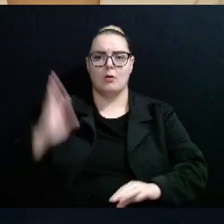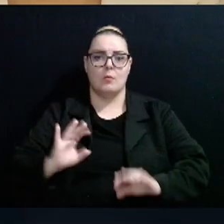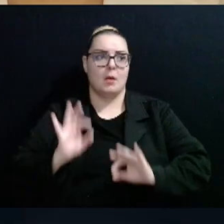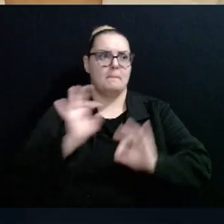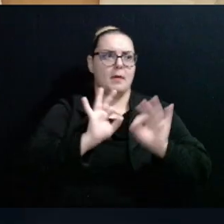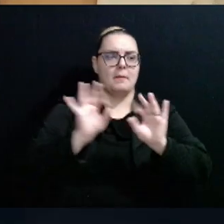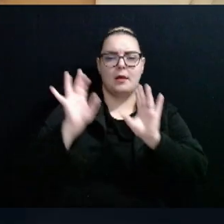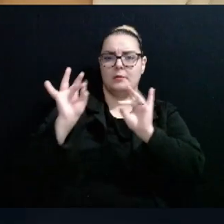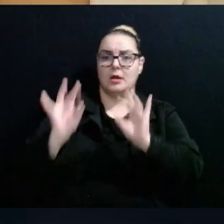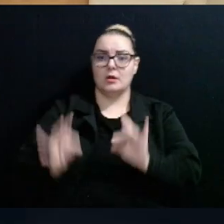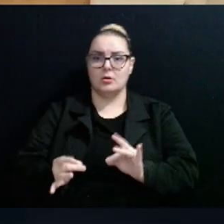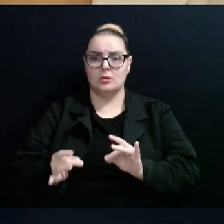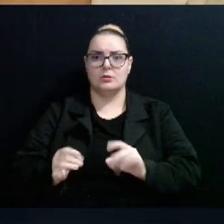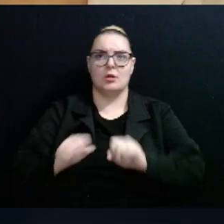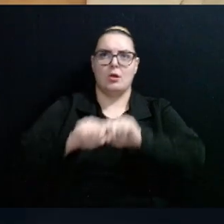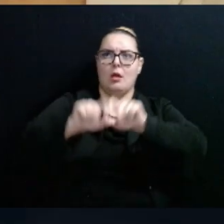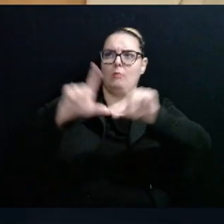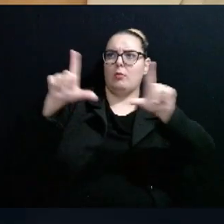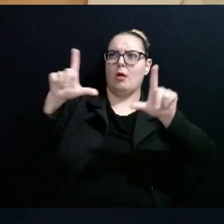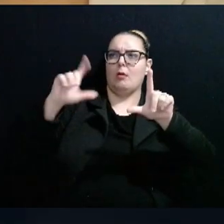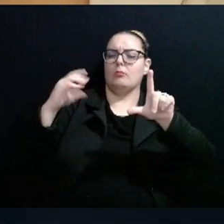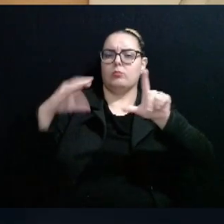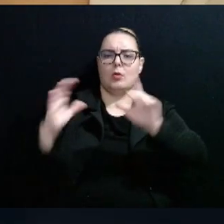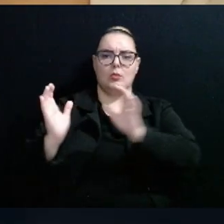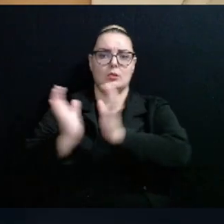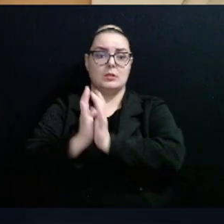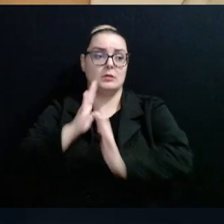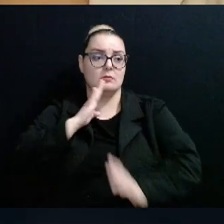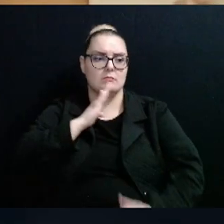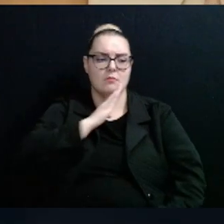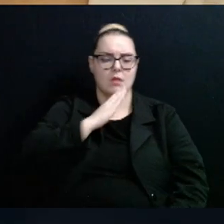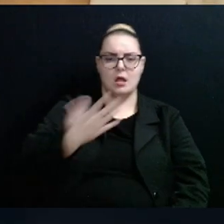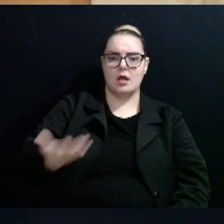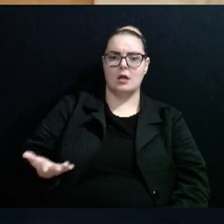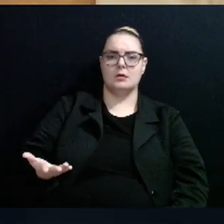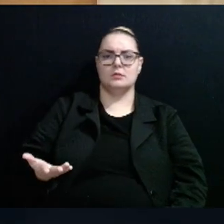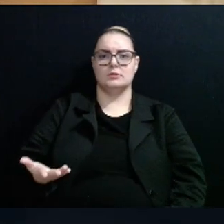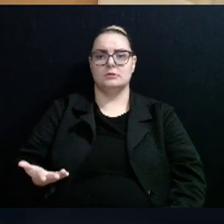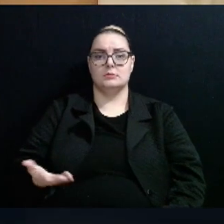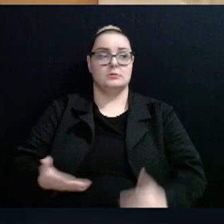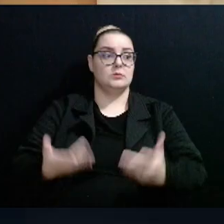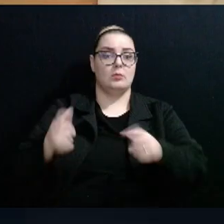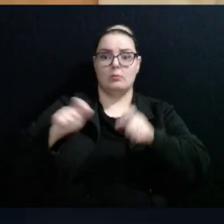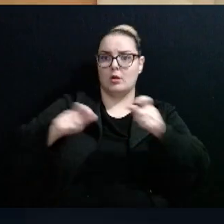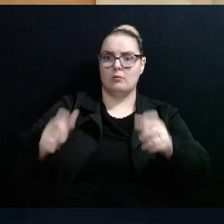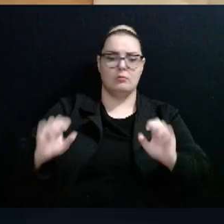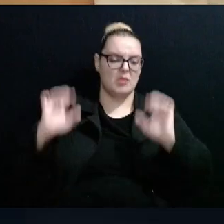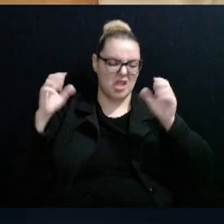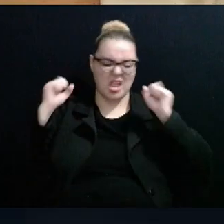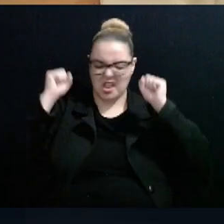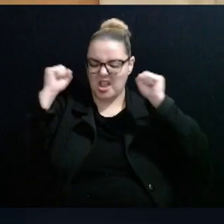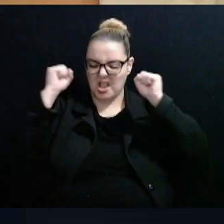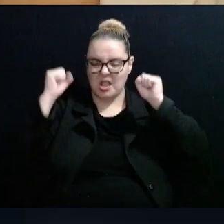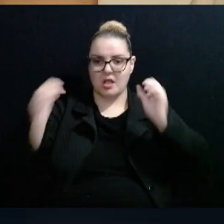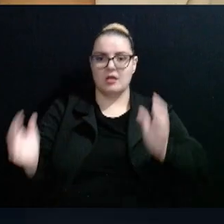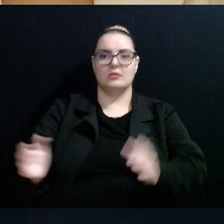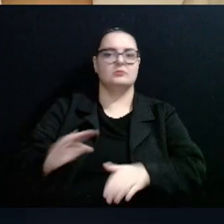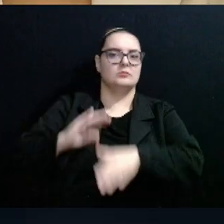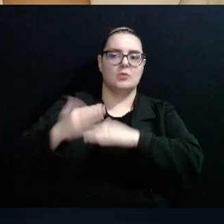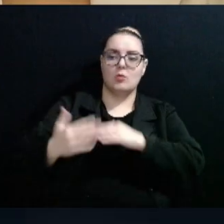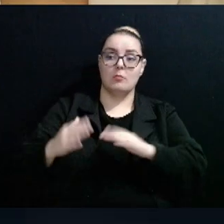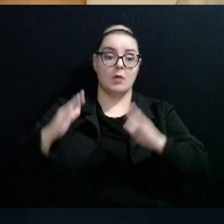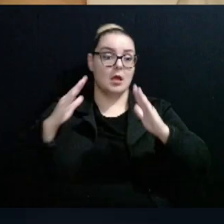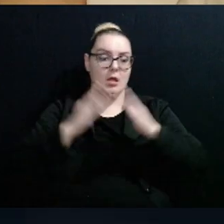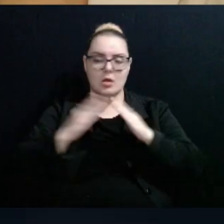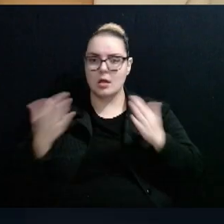são telões exibidos em bares, e o pessoal fazendo festa nos bairros, em casa, e